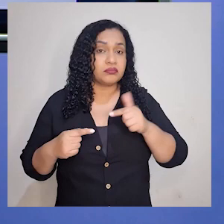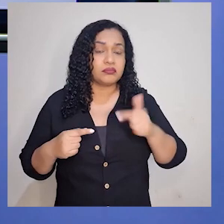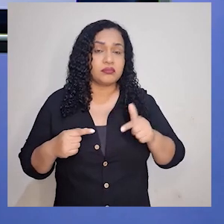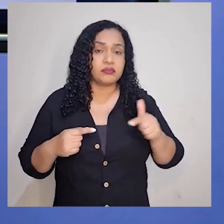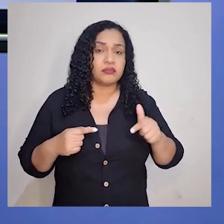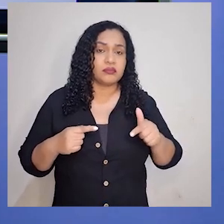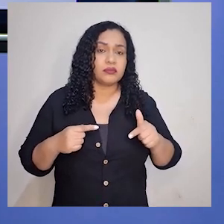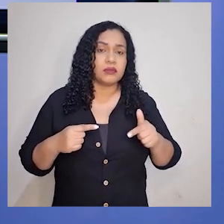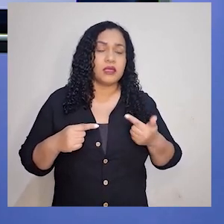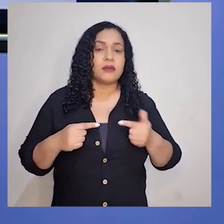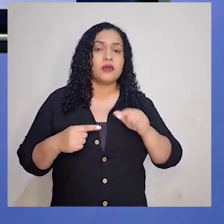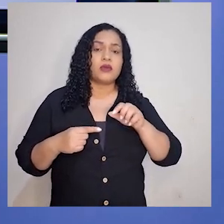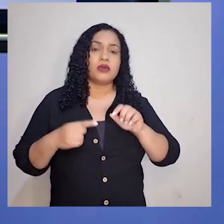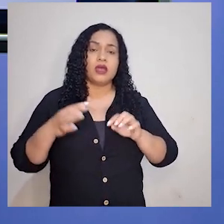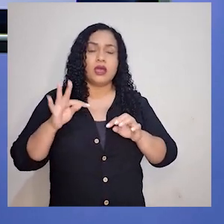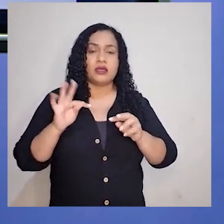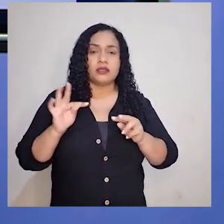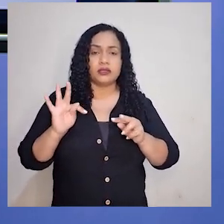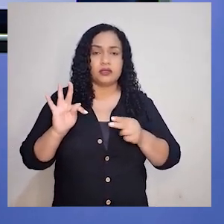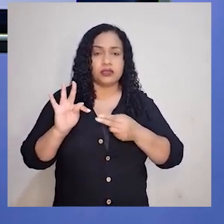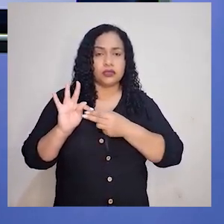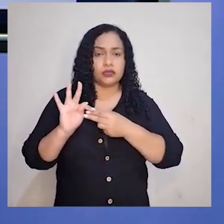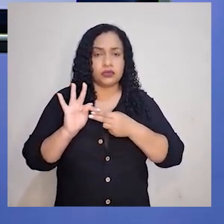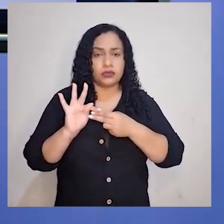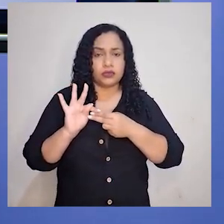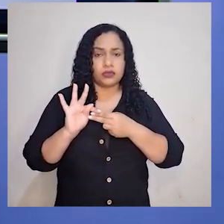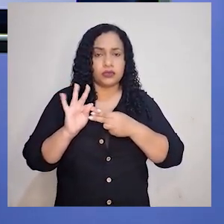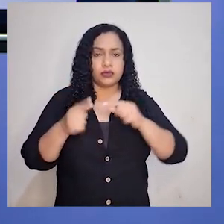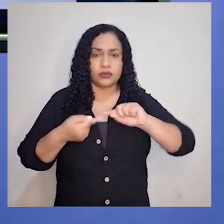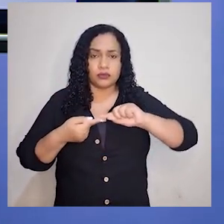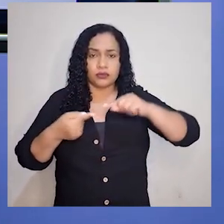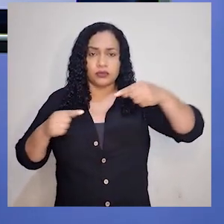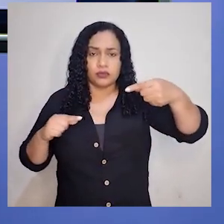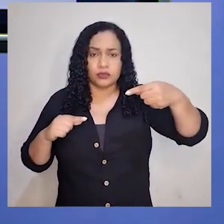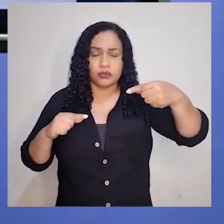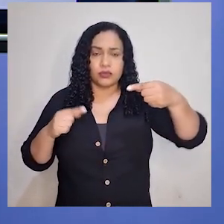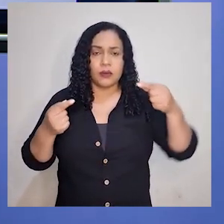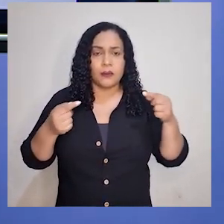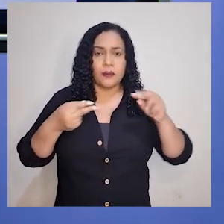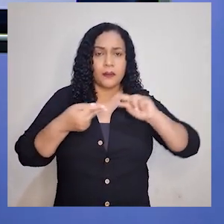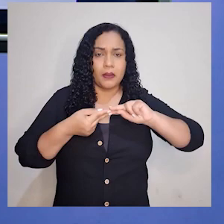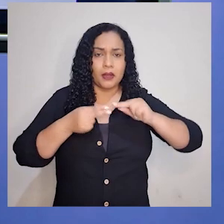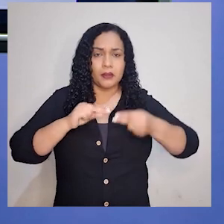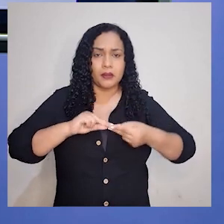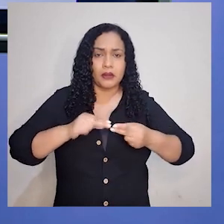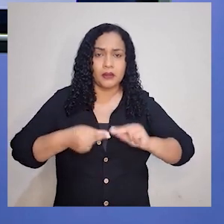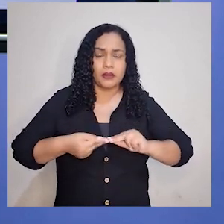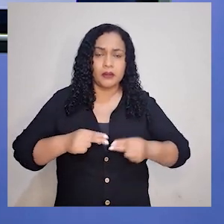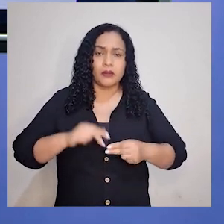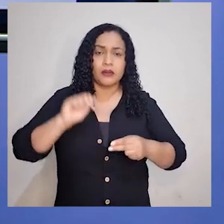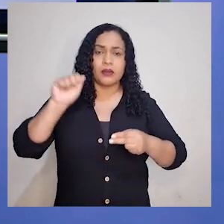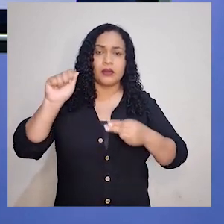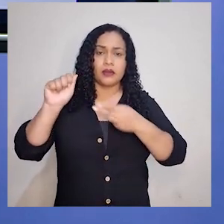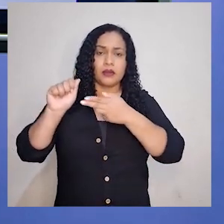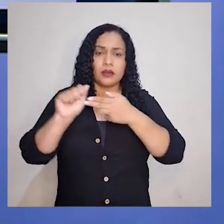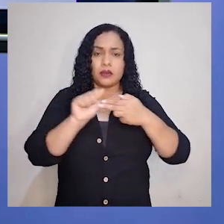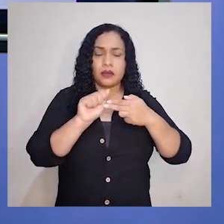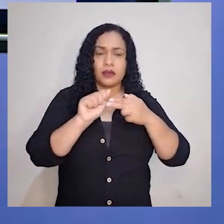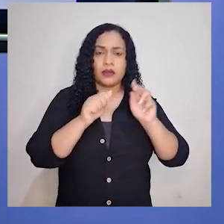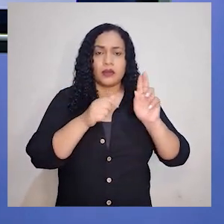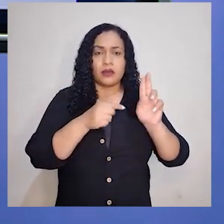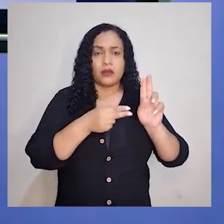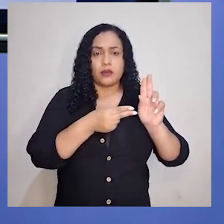No RNA, nós não temos a base timina. Então, o pareamento das bases acontece da